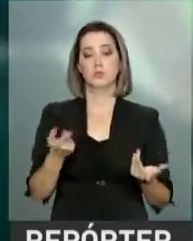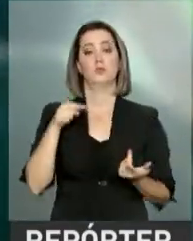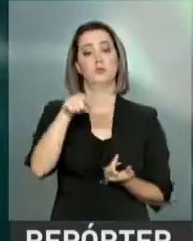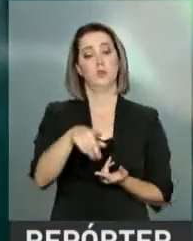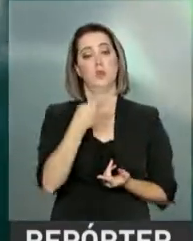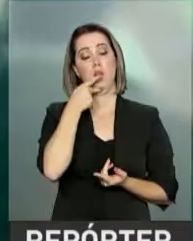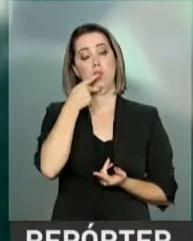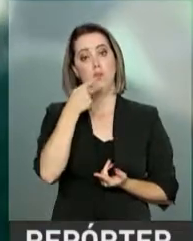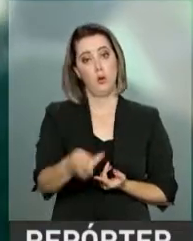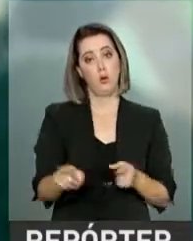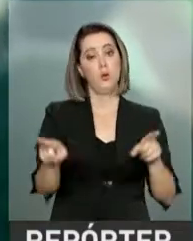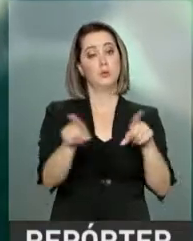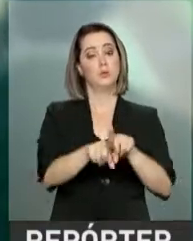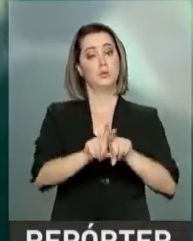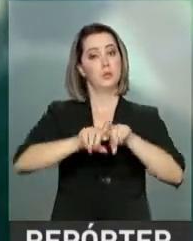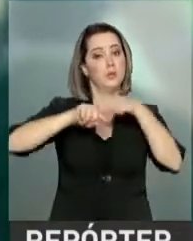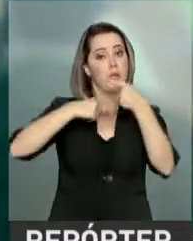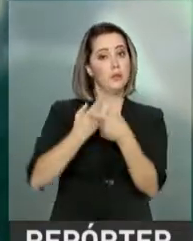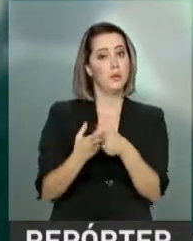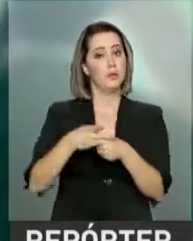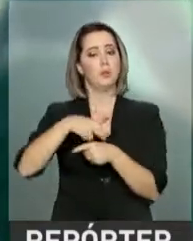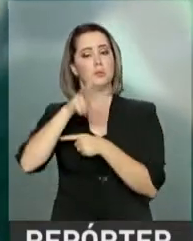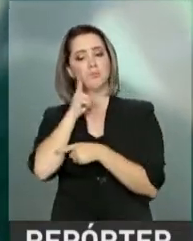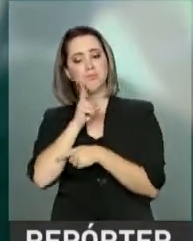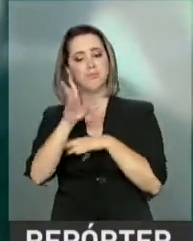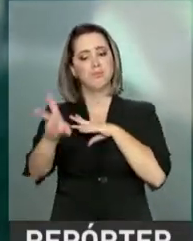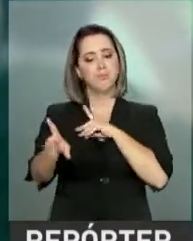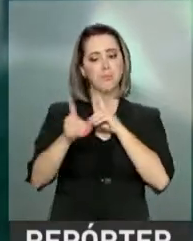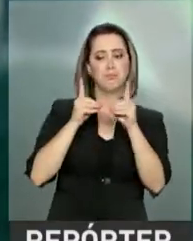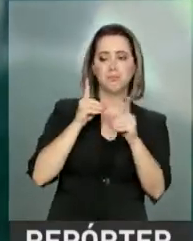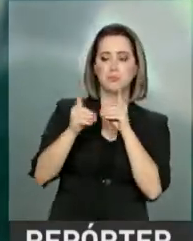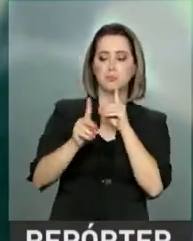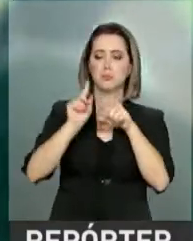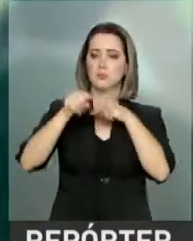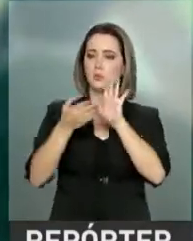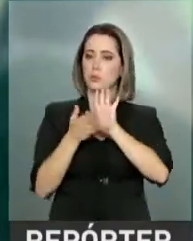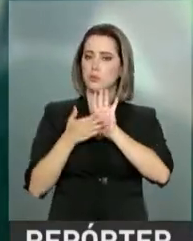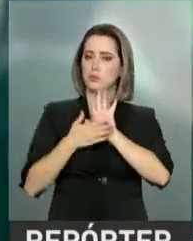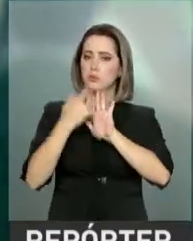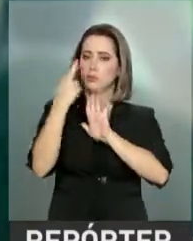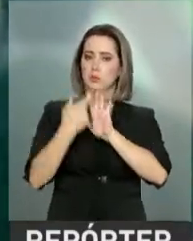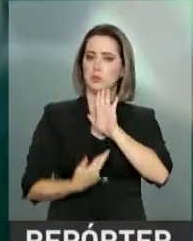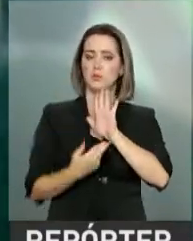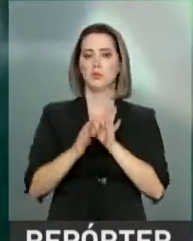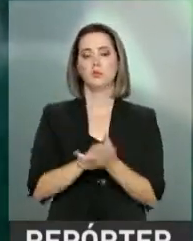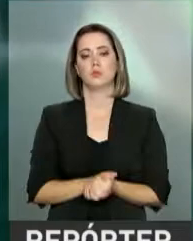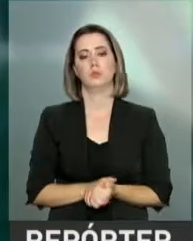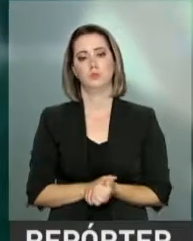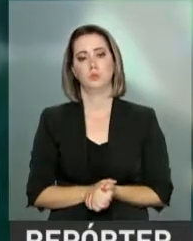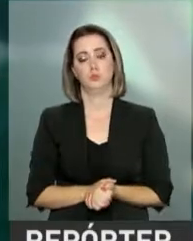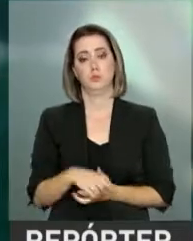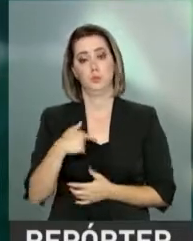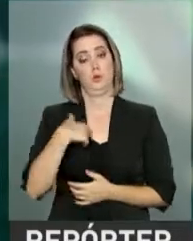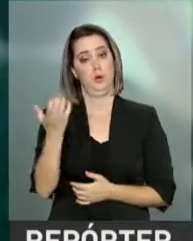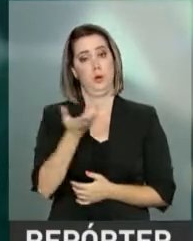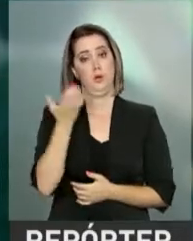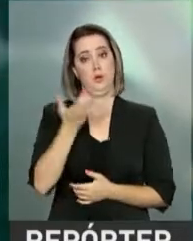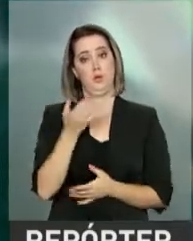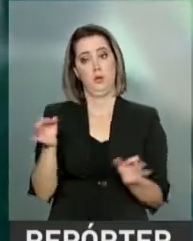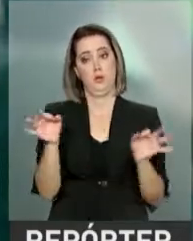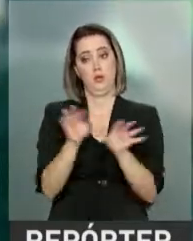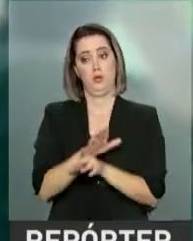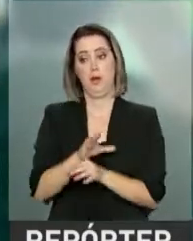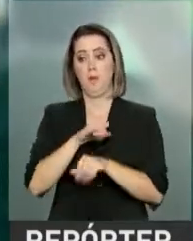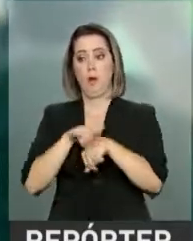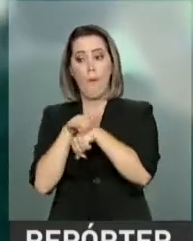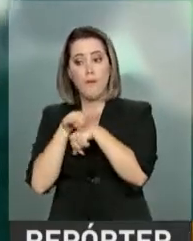ele informou que só depois de ouvir os deputados vai apresentar seu parecer quero concluir essa conversa